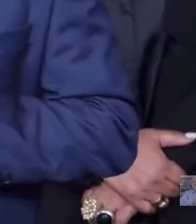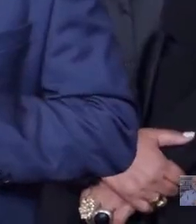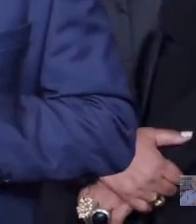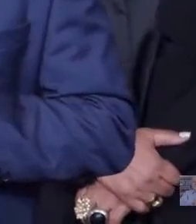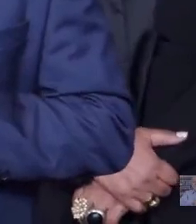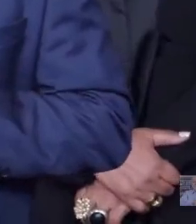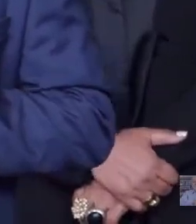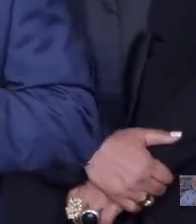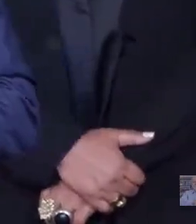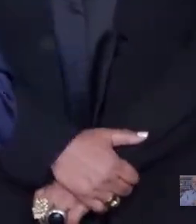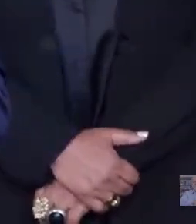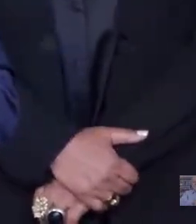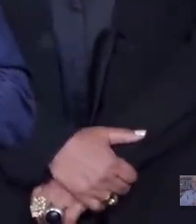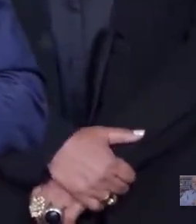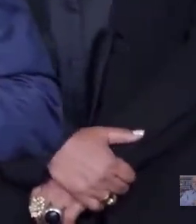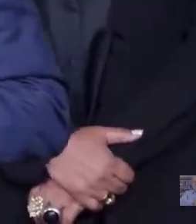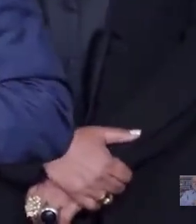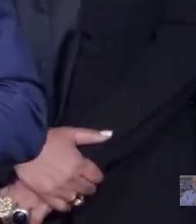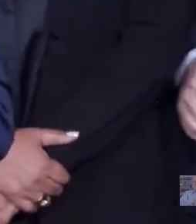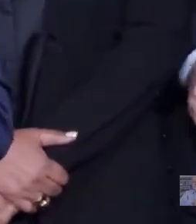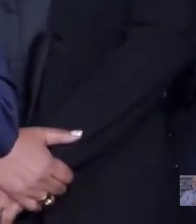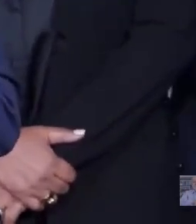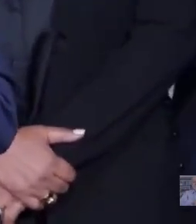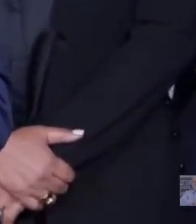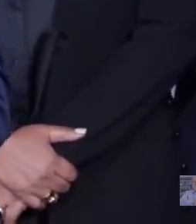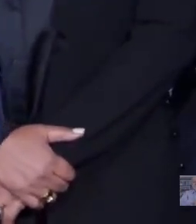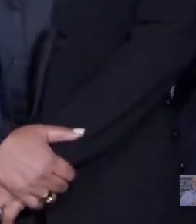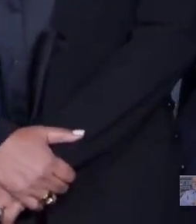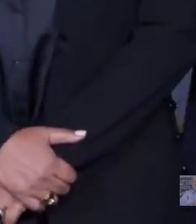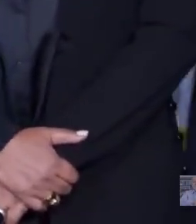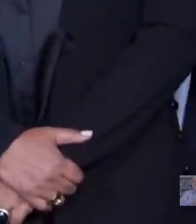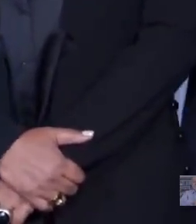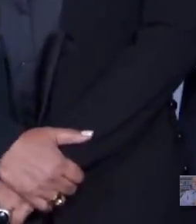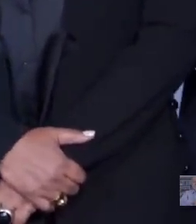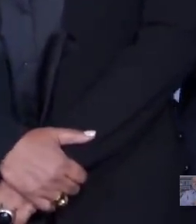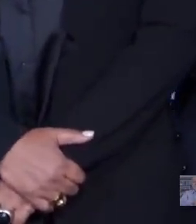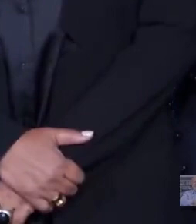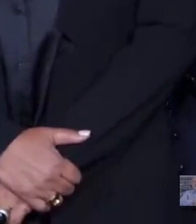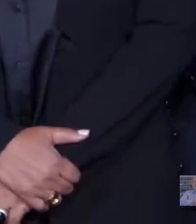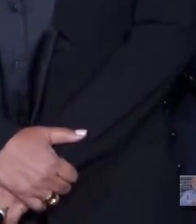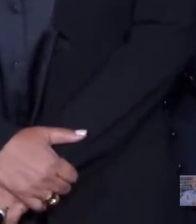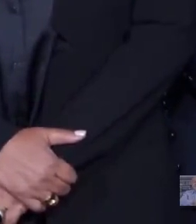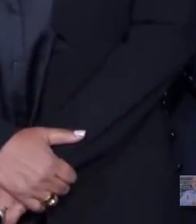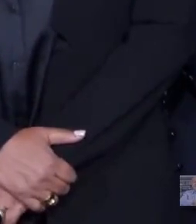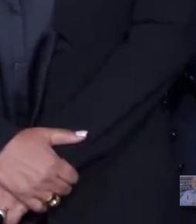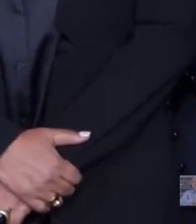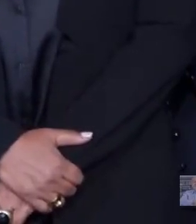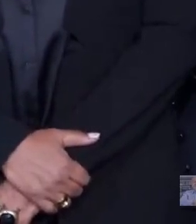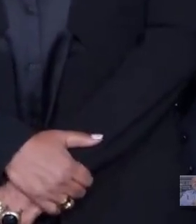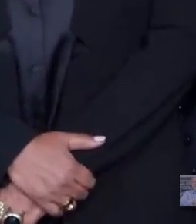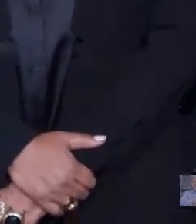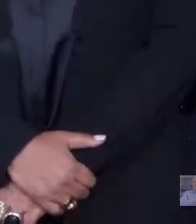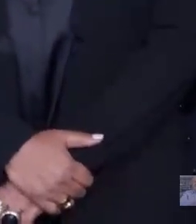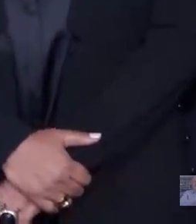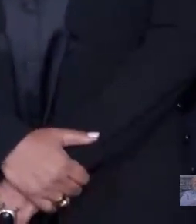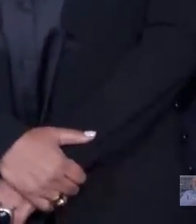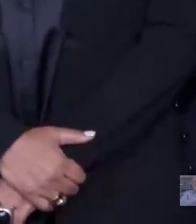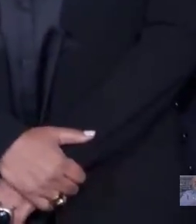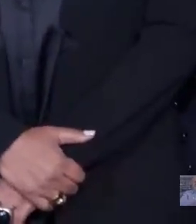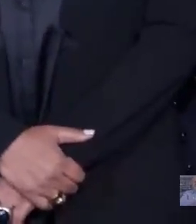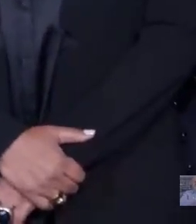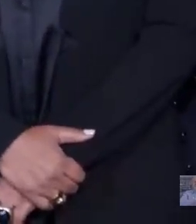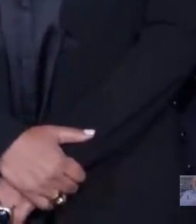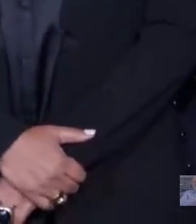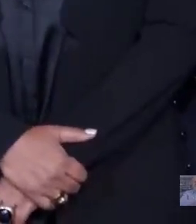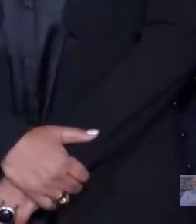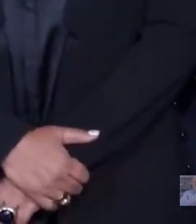primeira pessoa que eu quero chamar é o nosso querido companheiro que vai ser ministro da relação